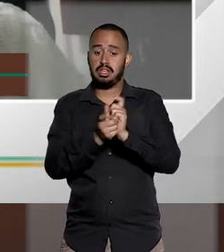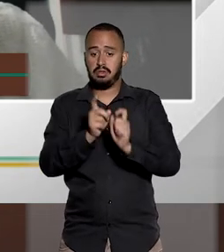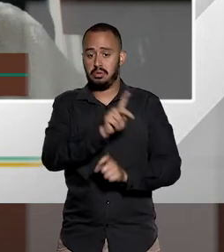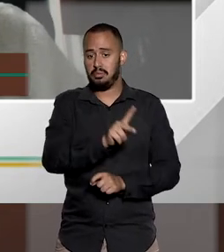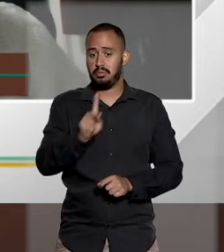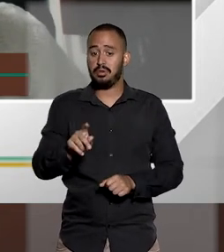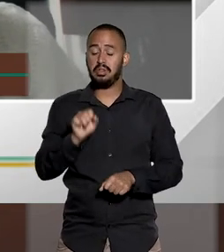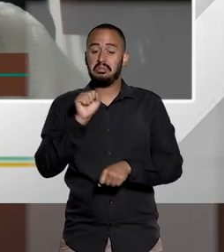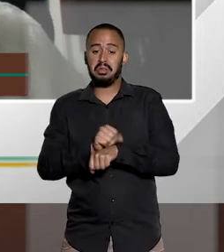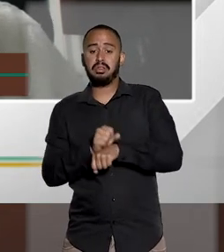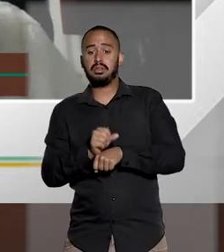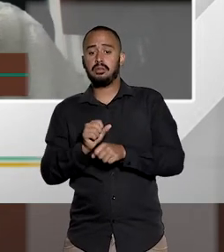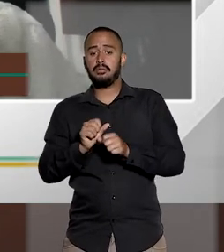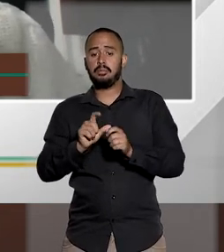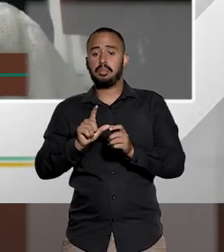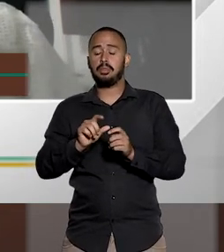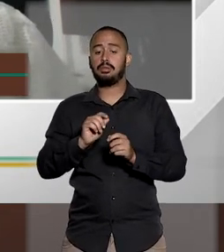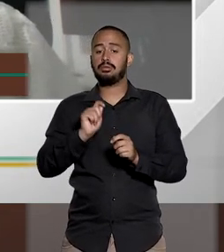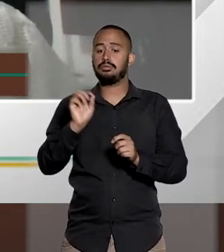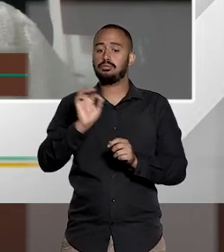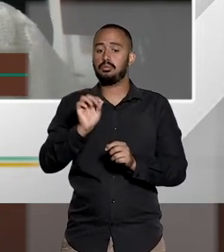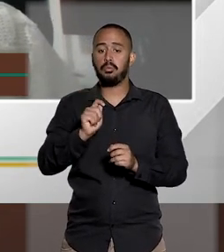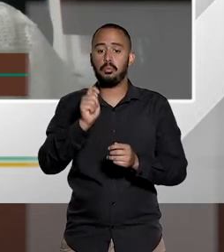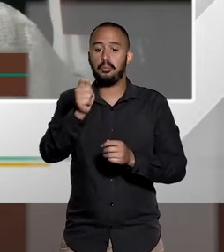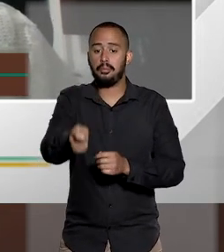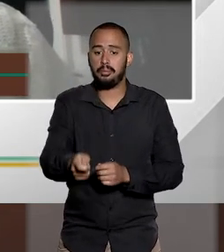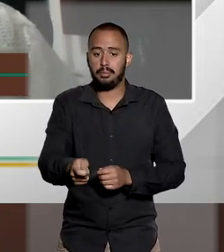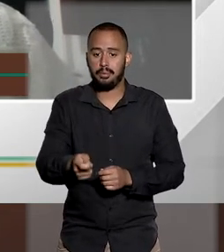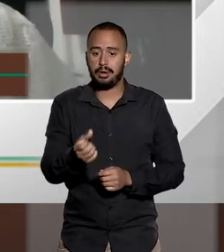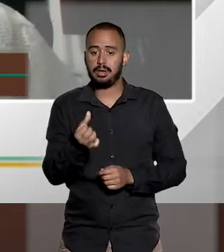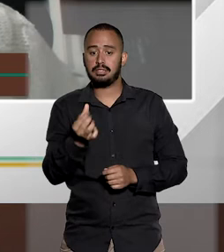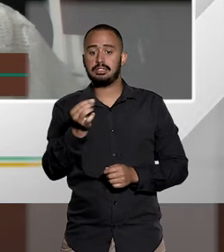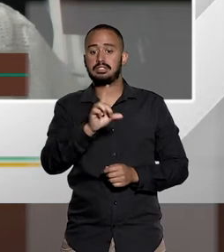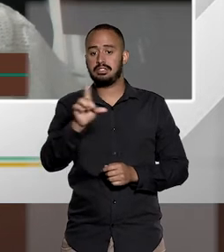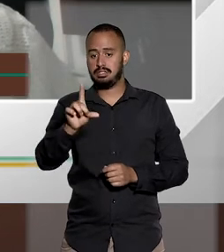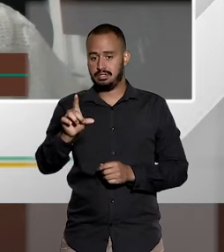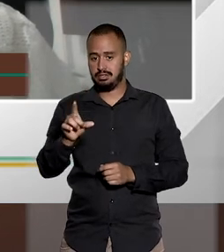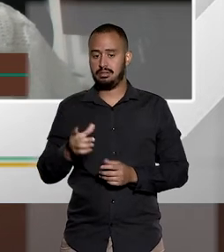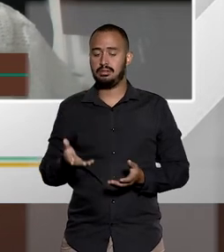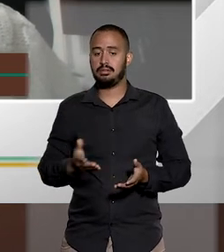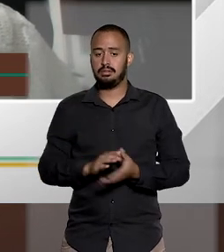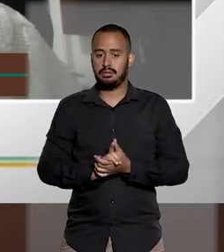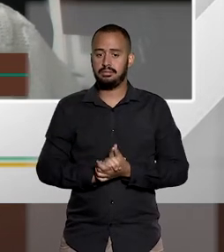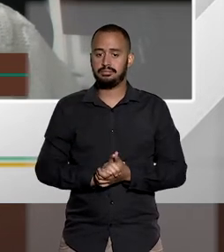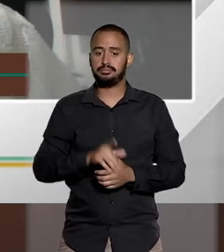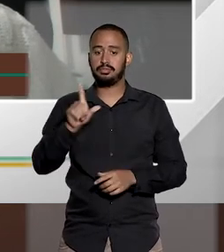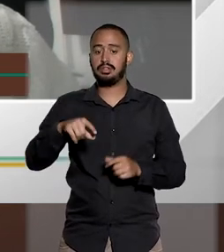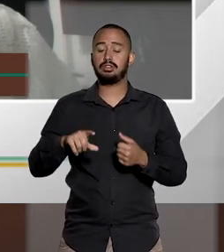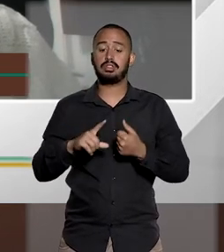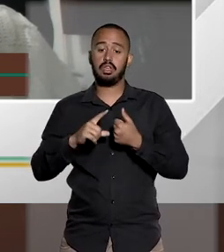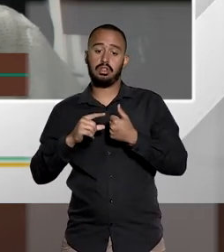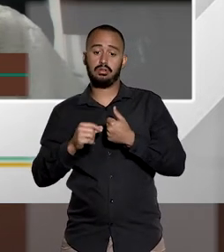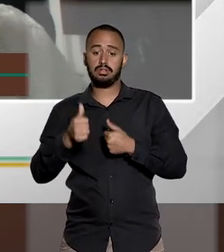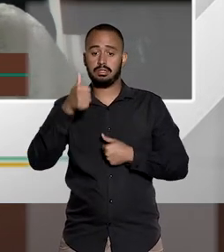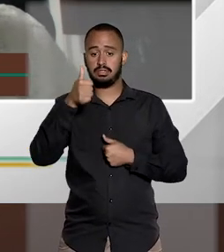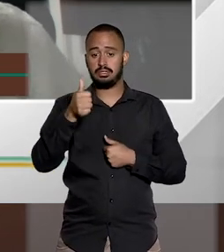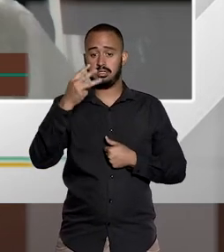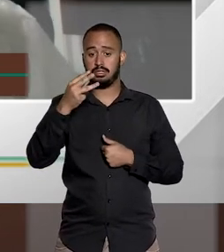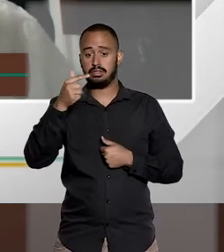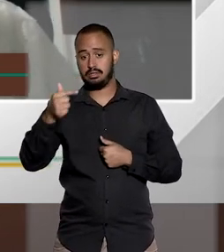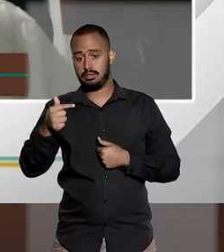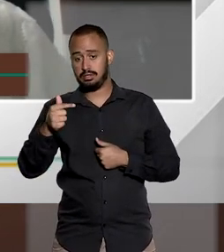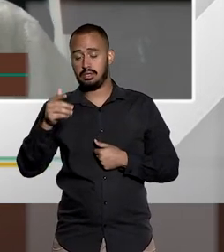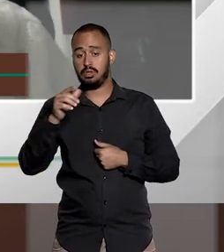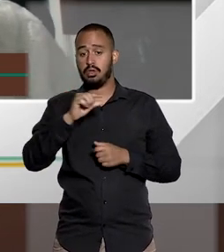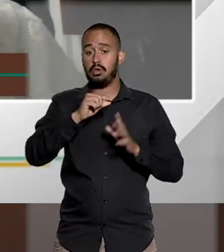ficar 2 meses sem pagar a remuneração. Isso está no artigo 137,